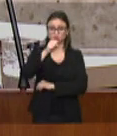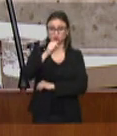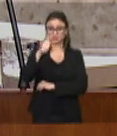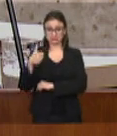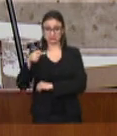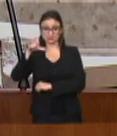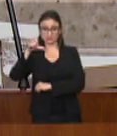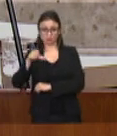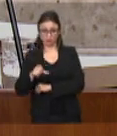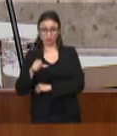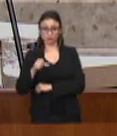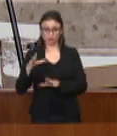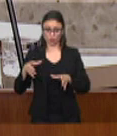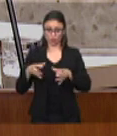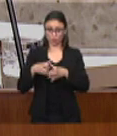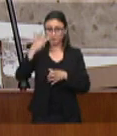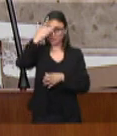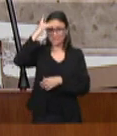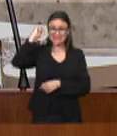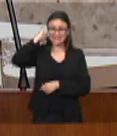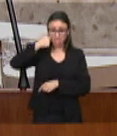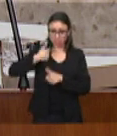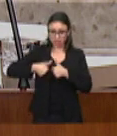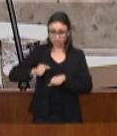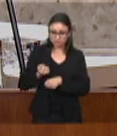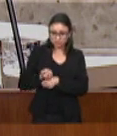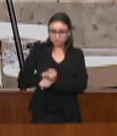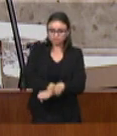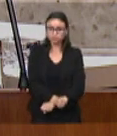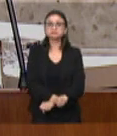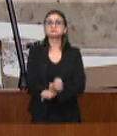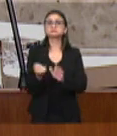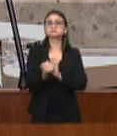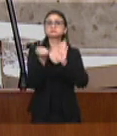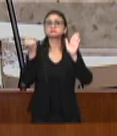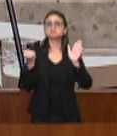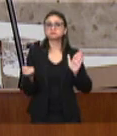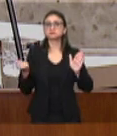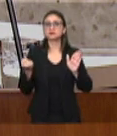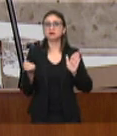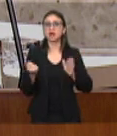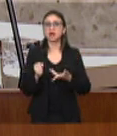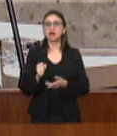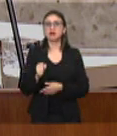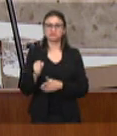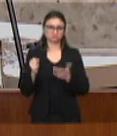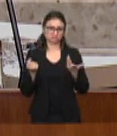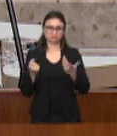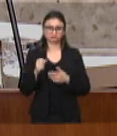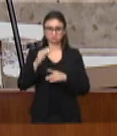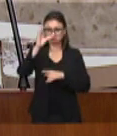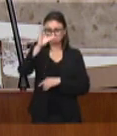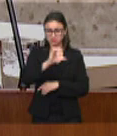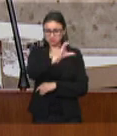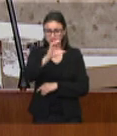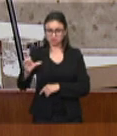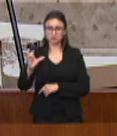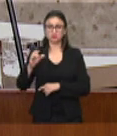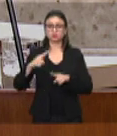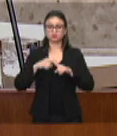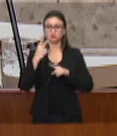19 por negros escravizados, com a simbologia de uma capela com duas torres,